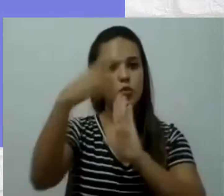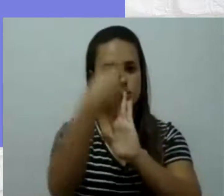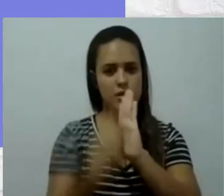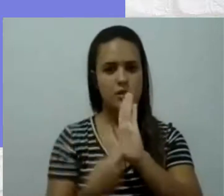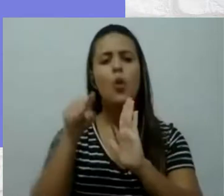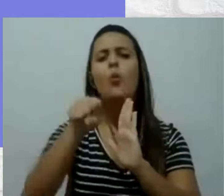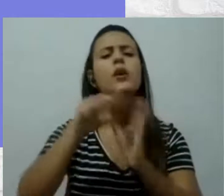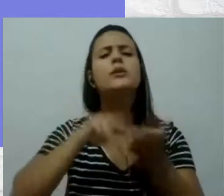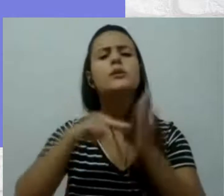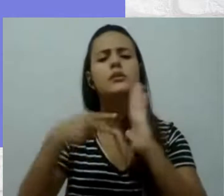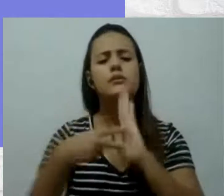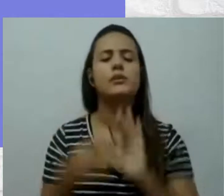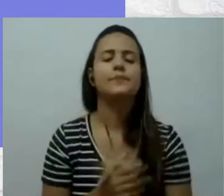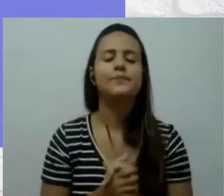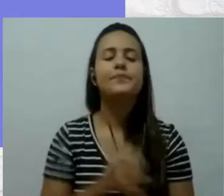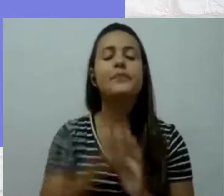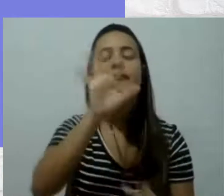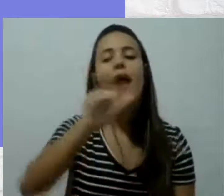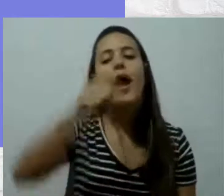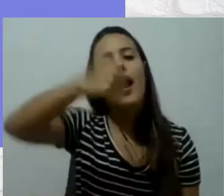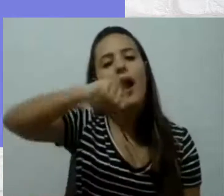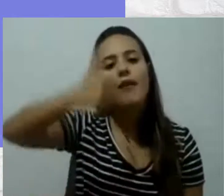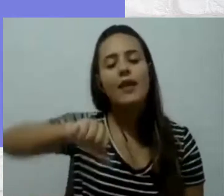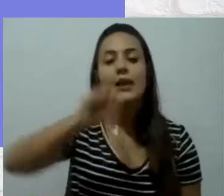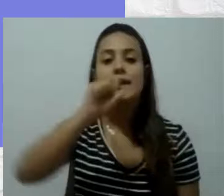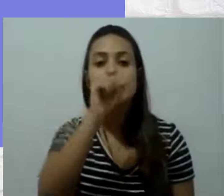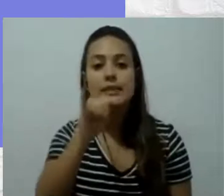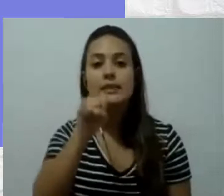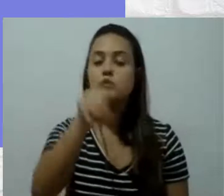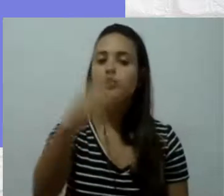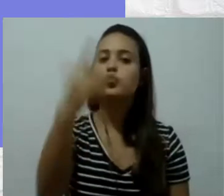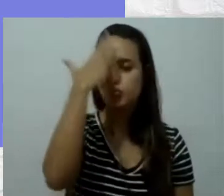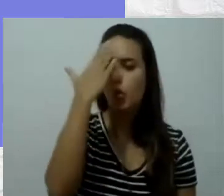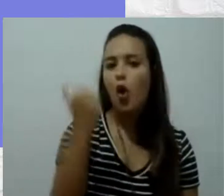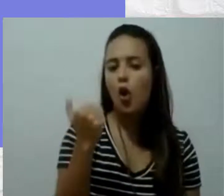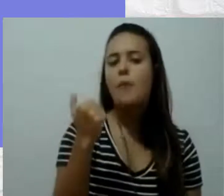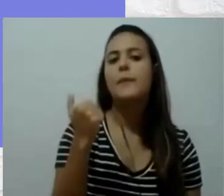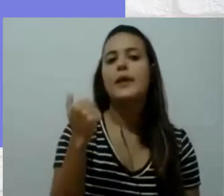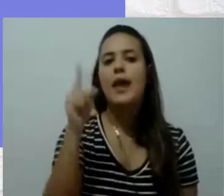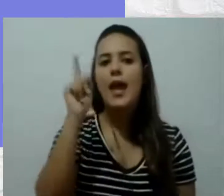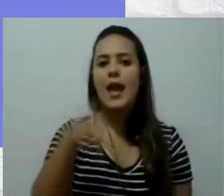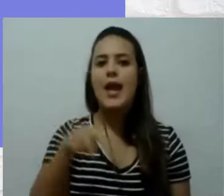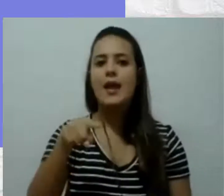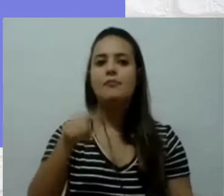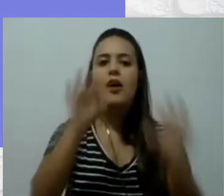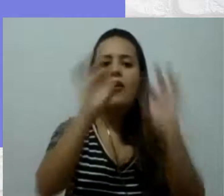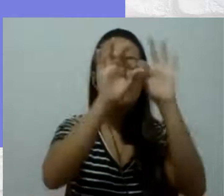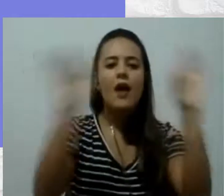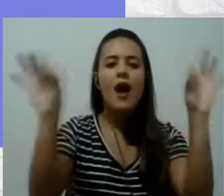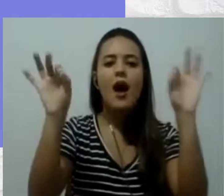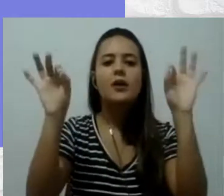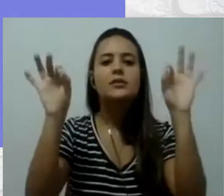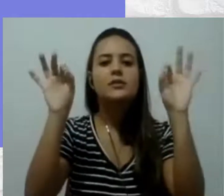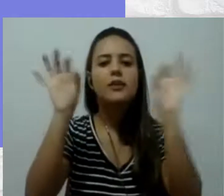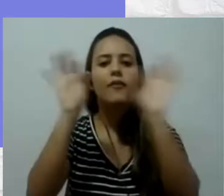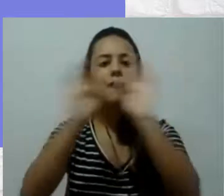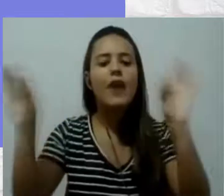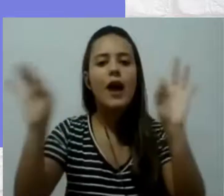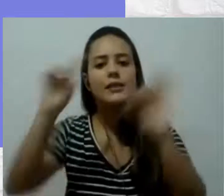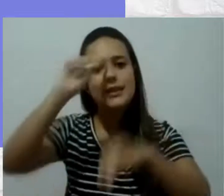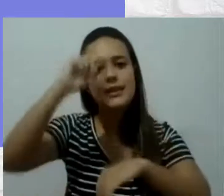da sua redação. O que é aqui? Aqui ele vai avaliar se você soube ligar,